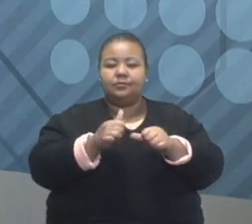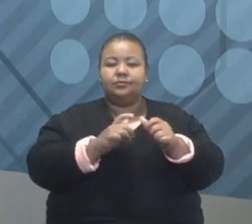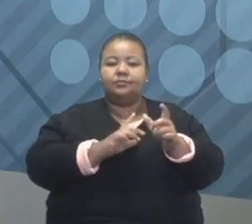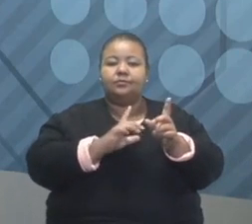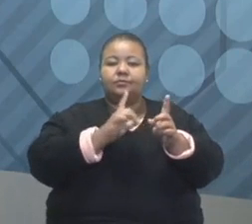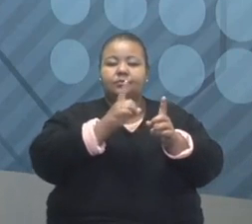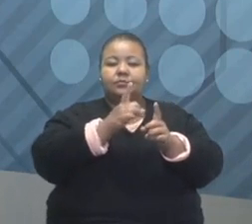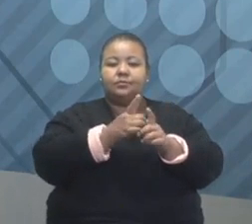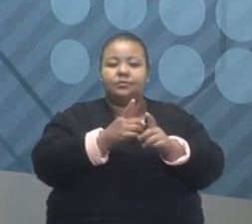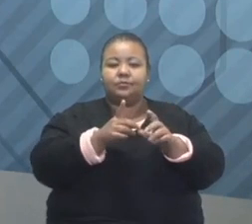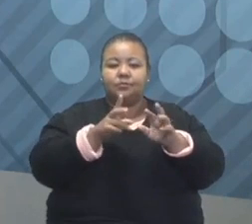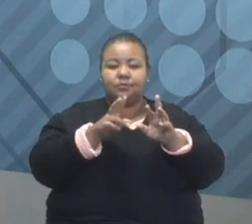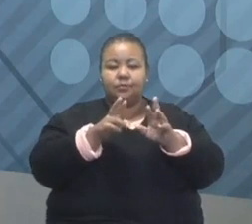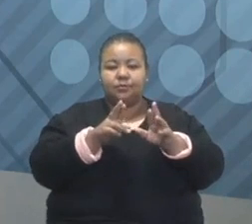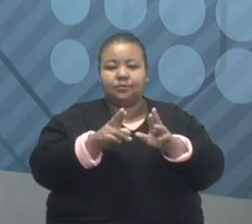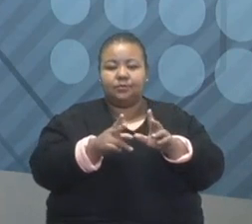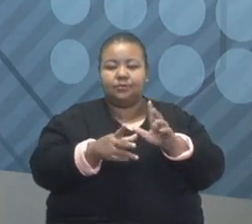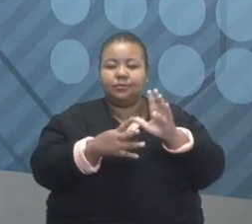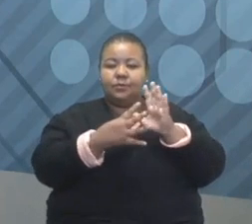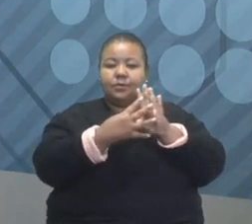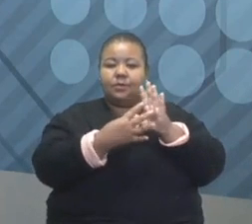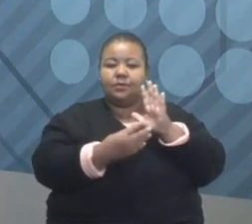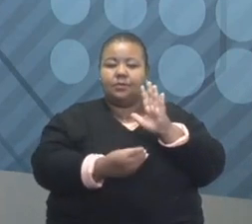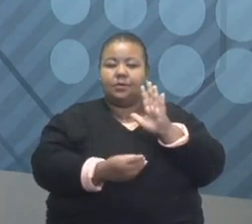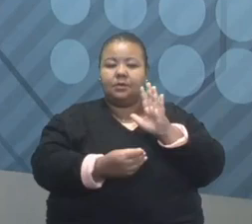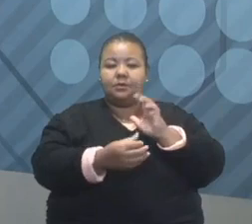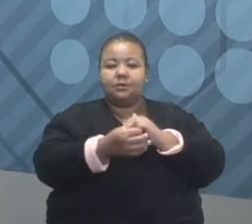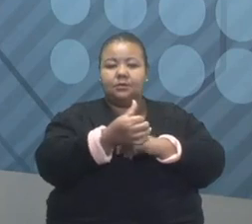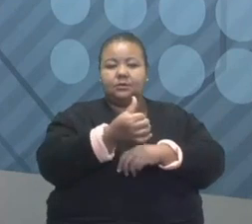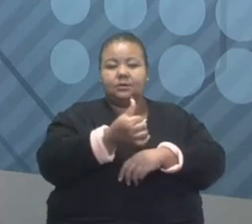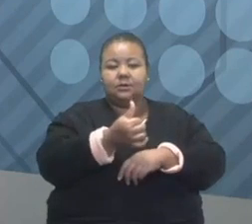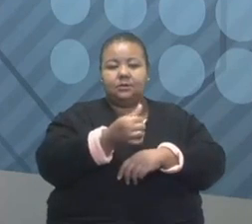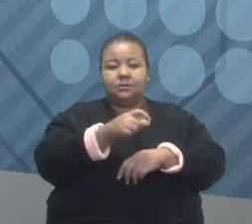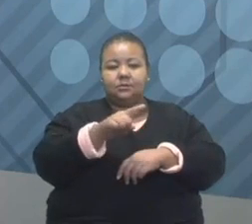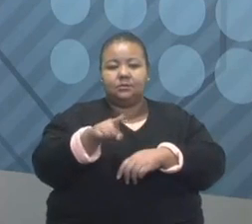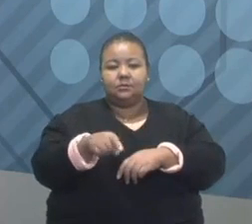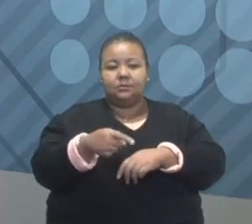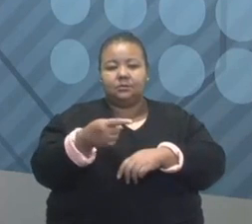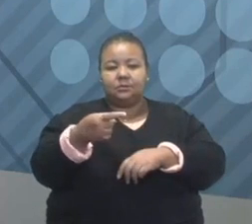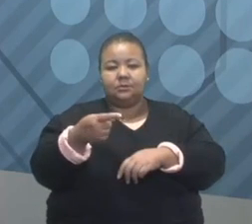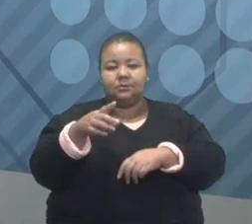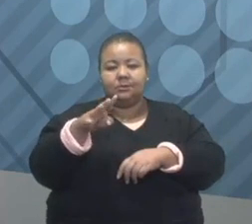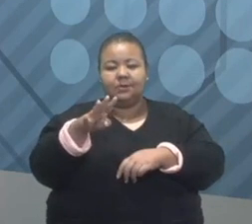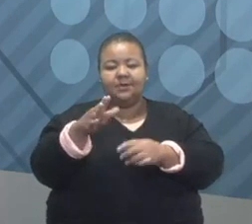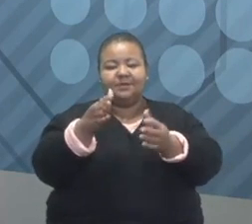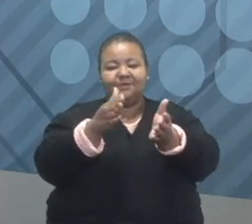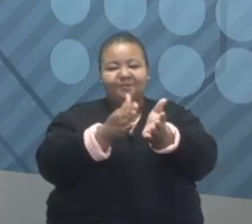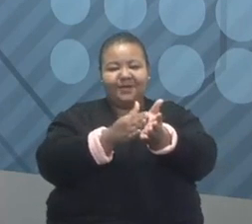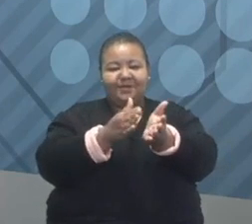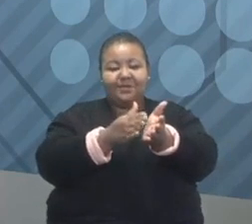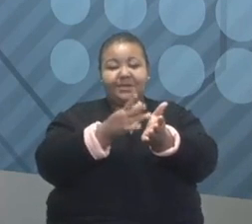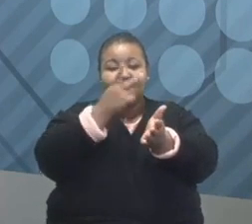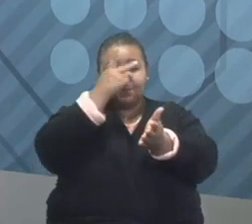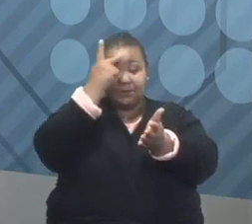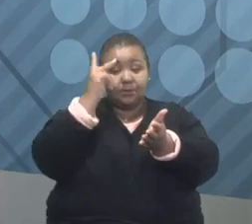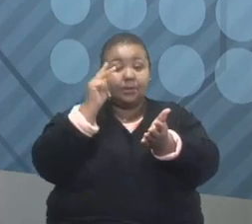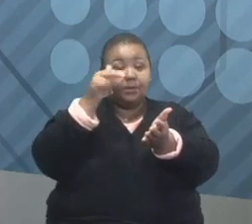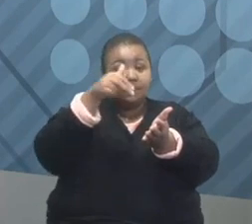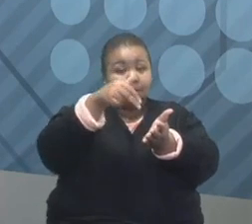encontramos como imagem o vetor 6 e menos 4. Então, parabéns para quem participou.